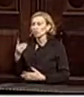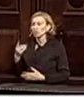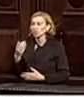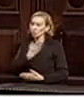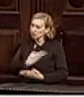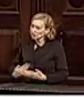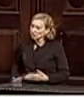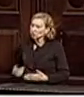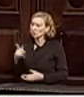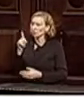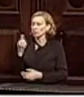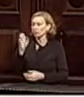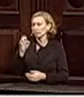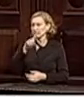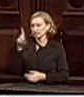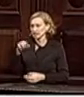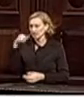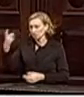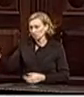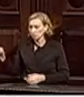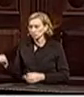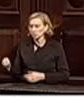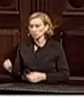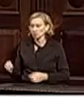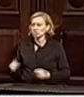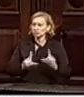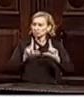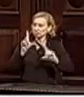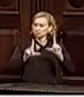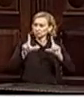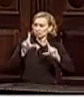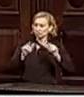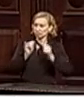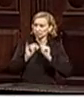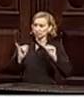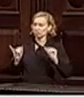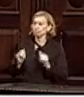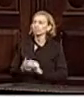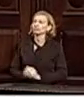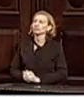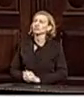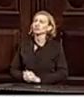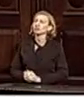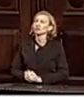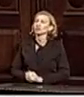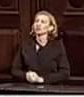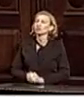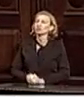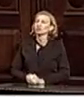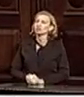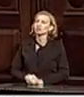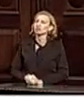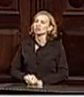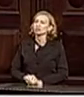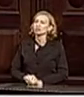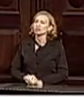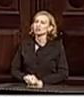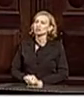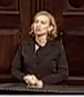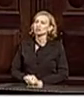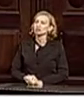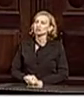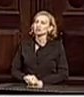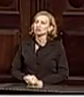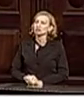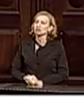Pezão, em declaração da semana passada, afiançou que iria